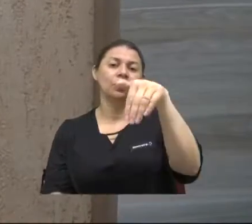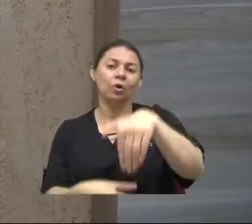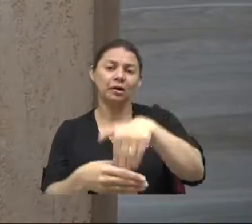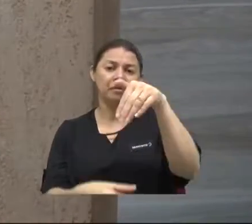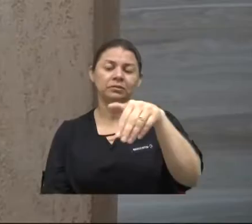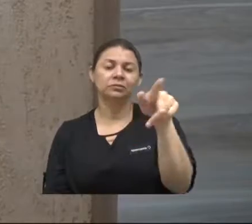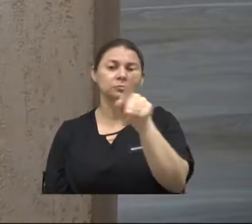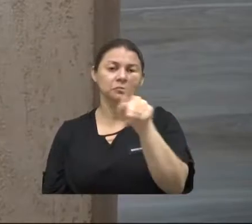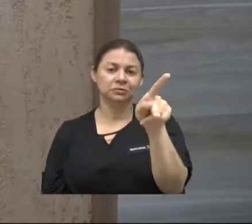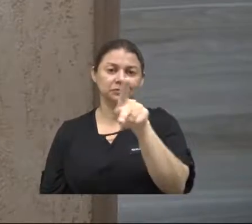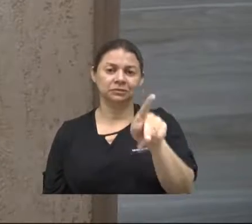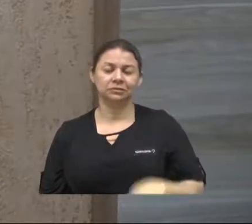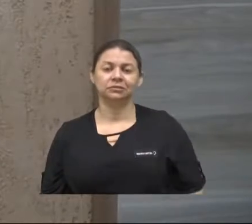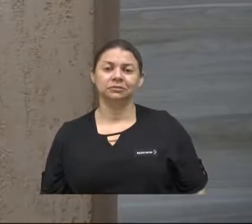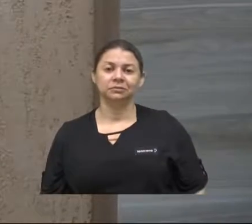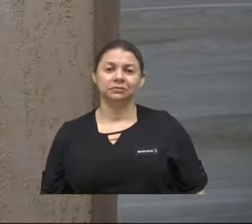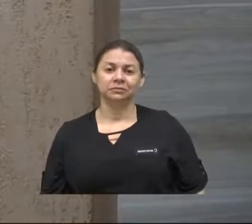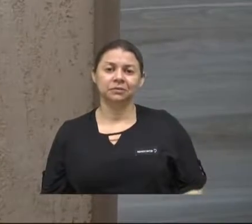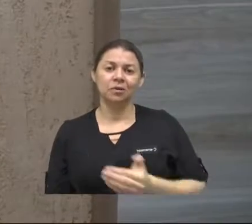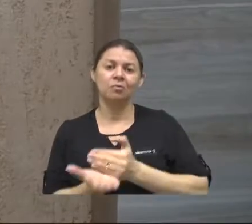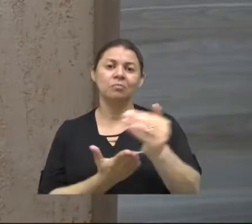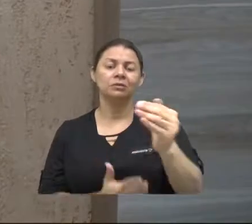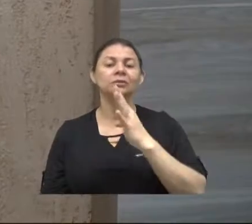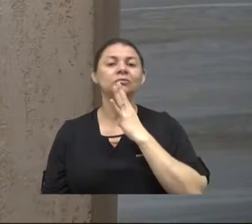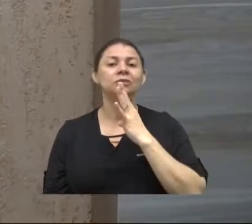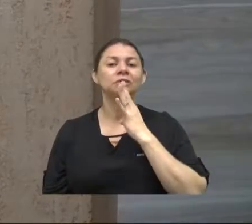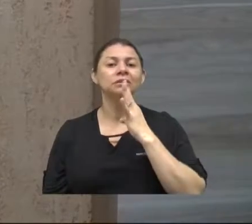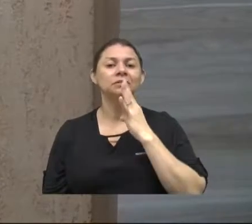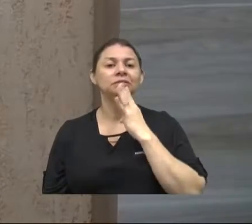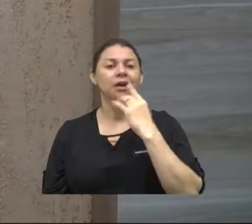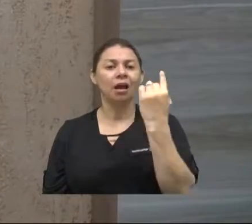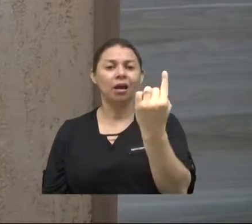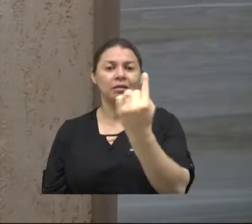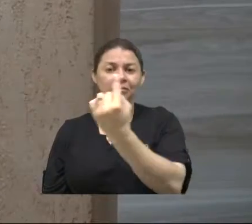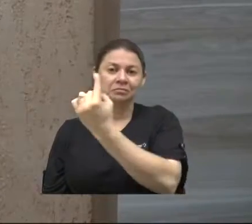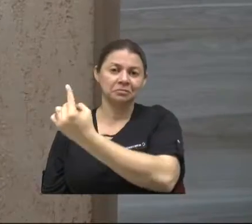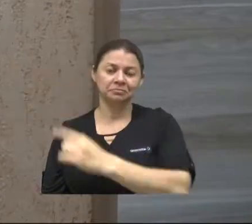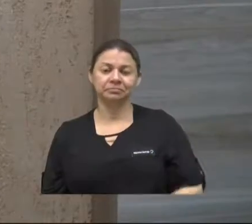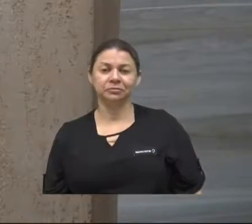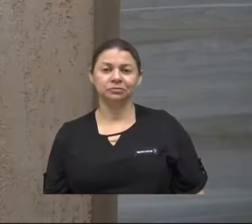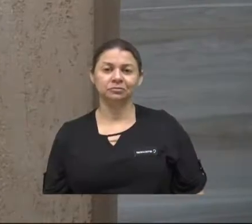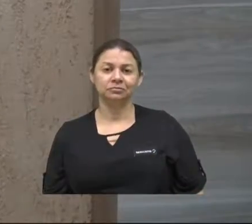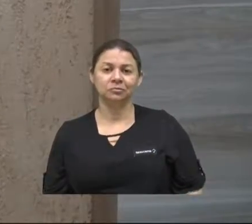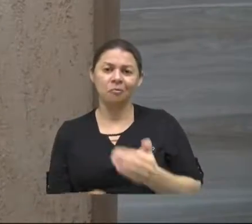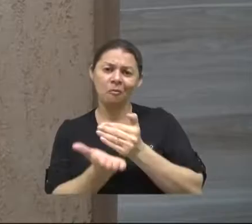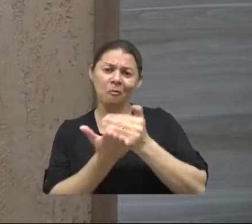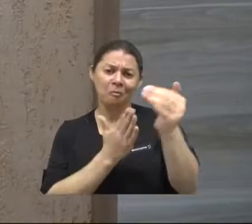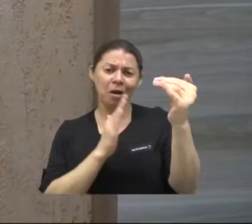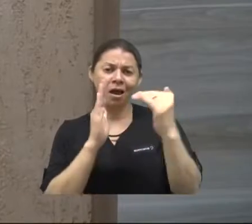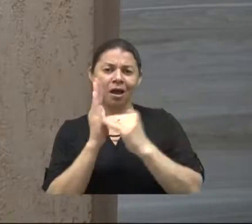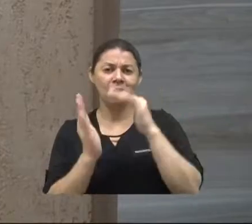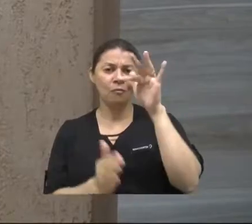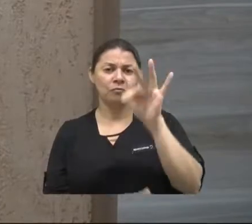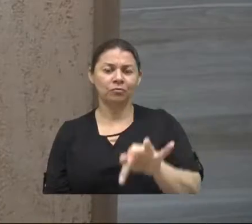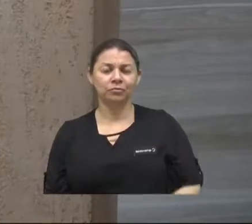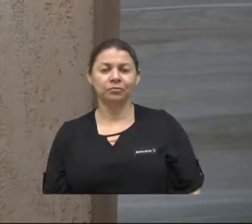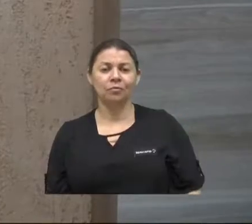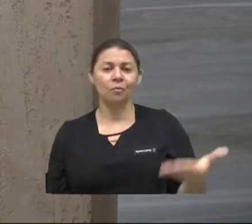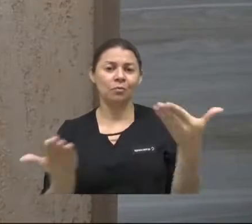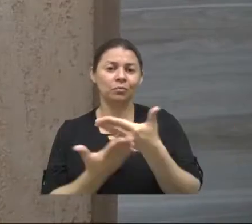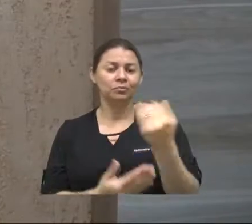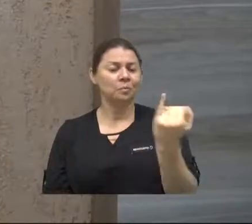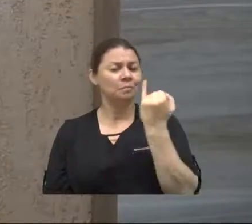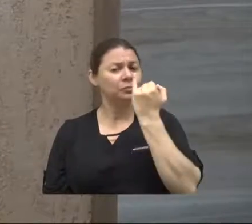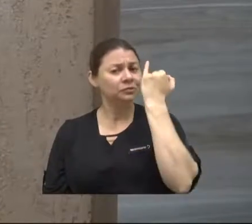um, desde o início até o fim. E isto é importante para